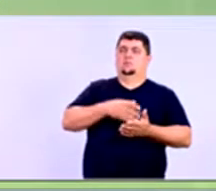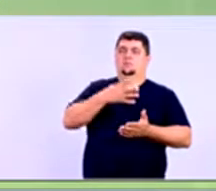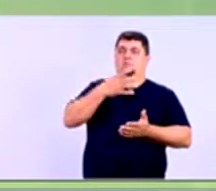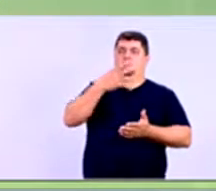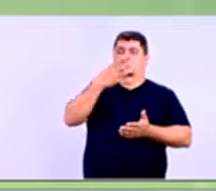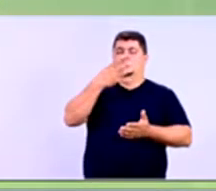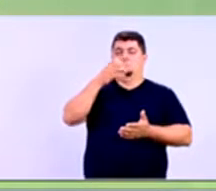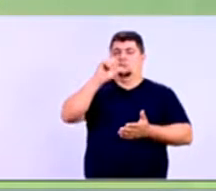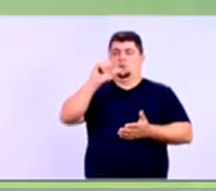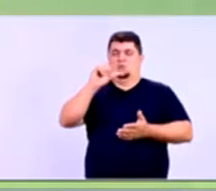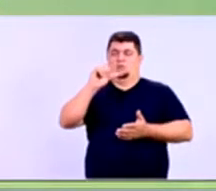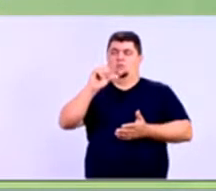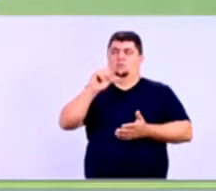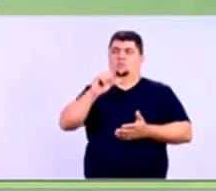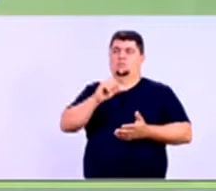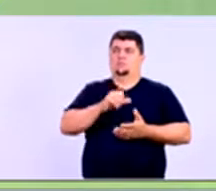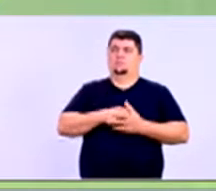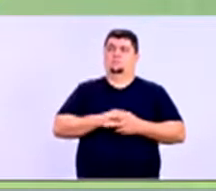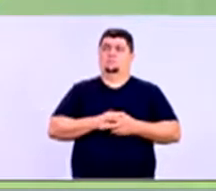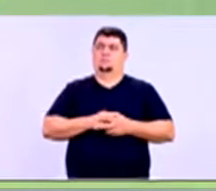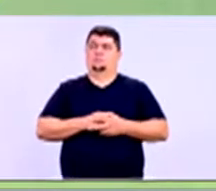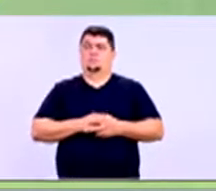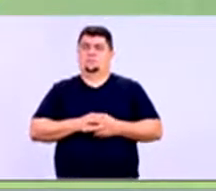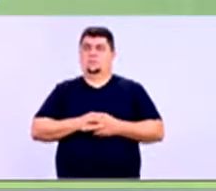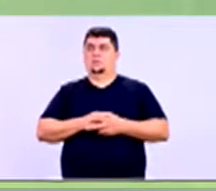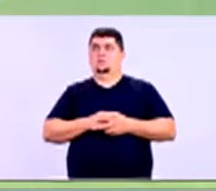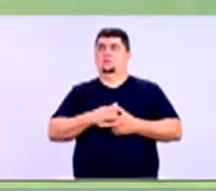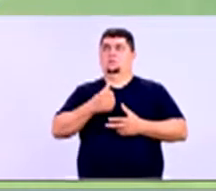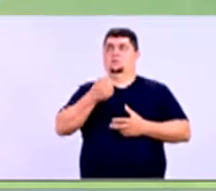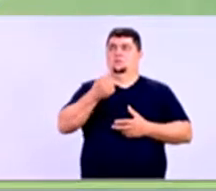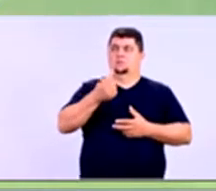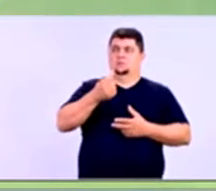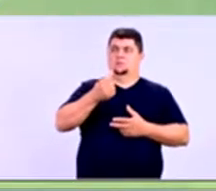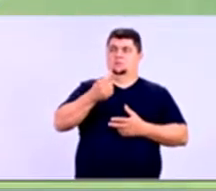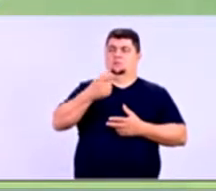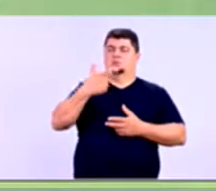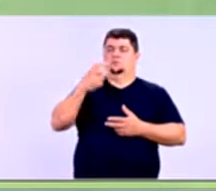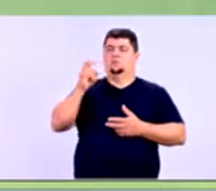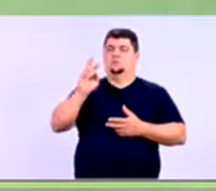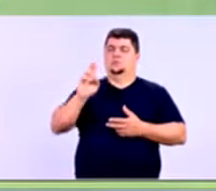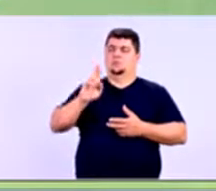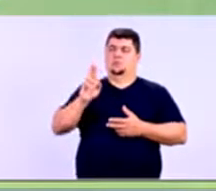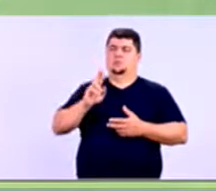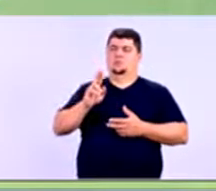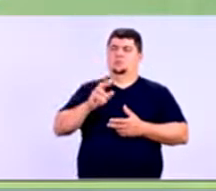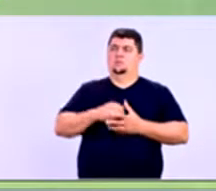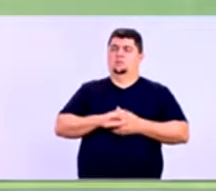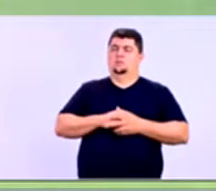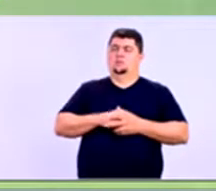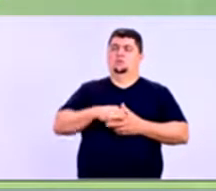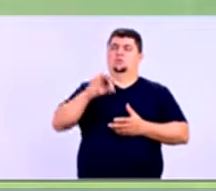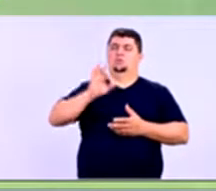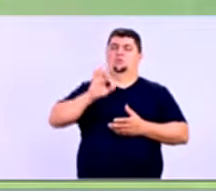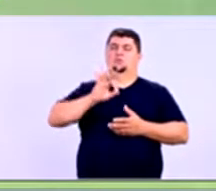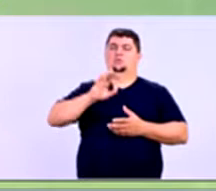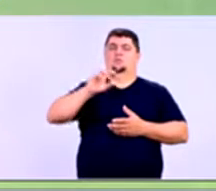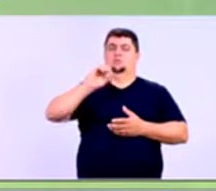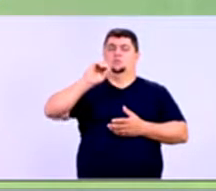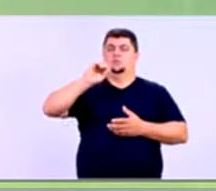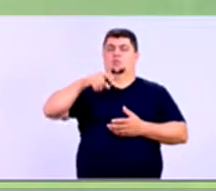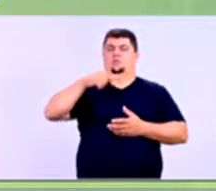49 prestações de R$ 625. Há uma taxa de juro de